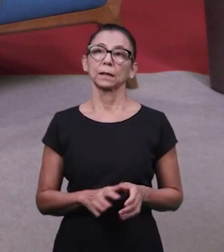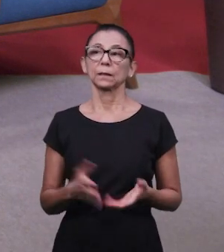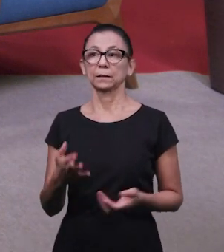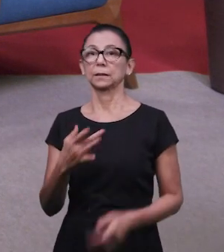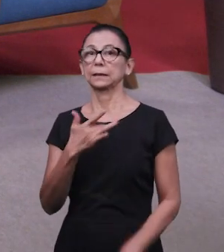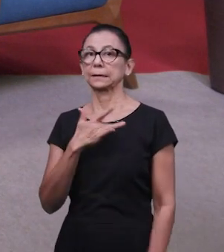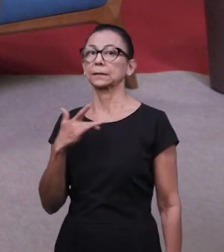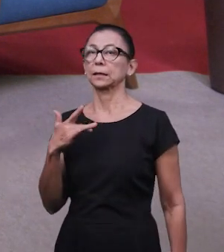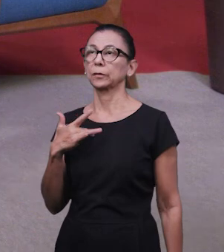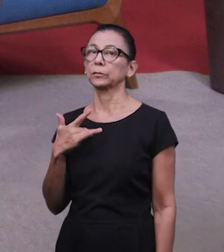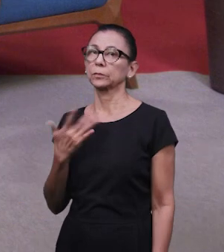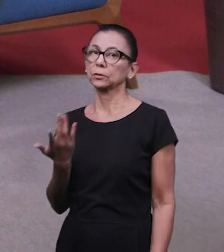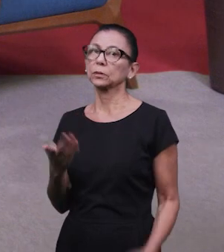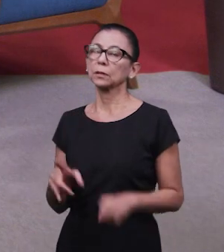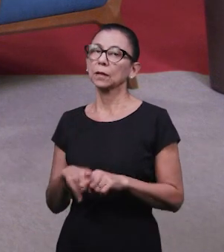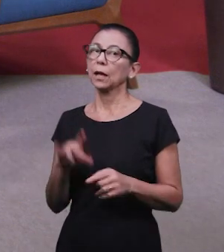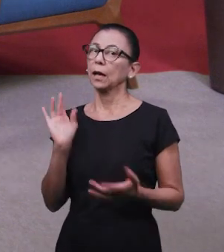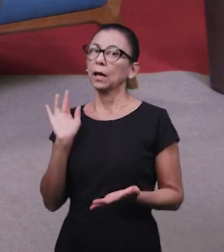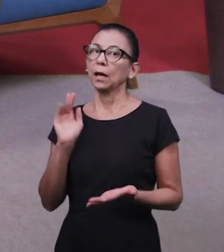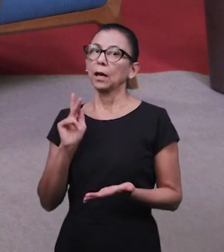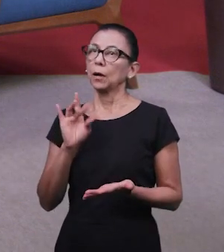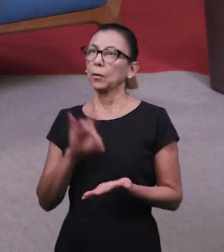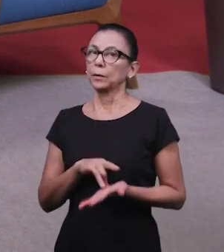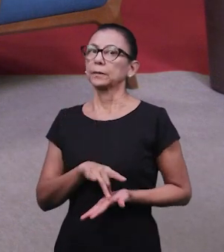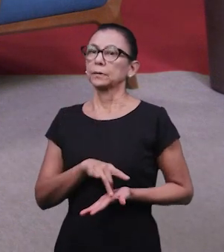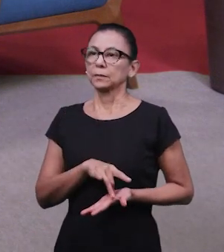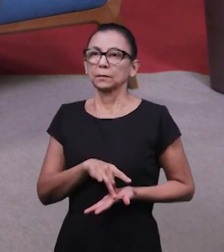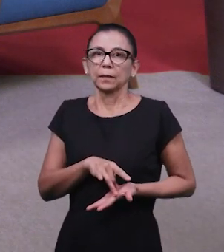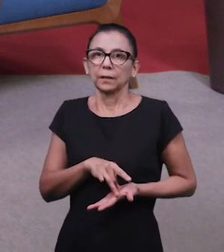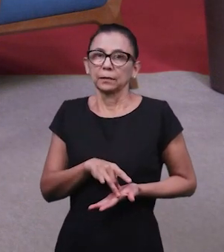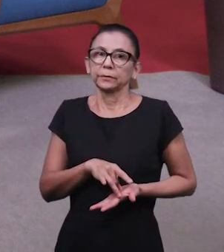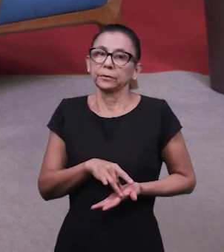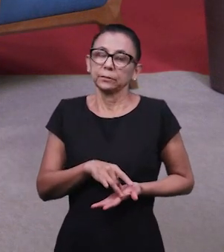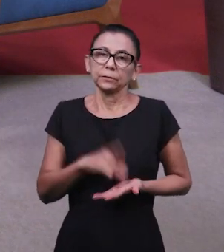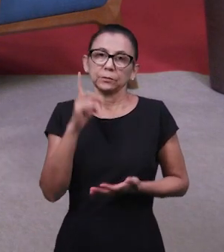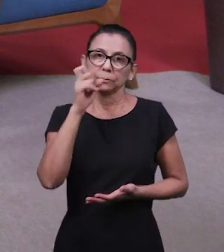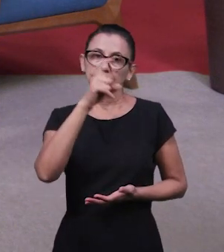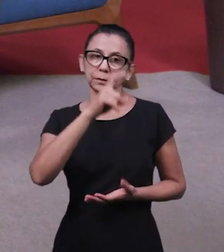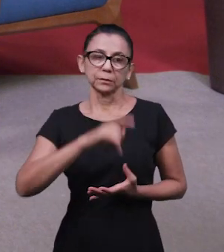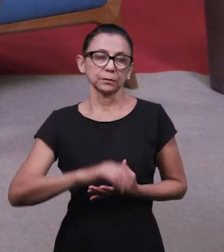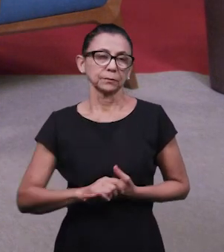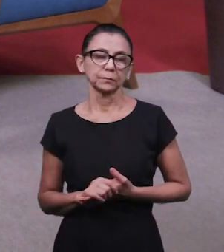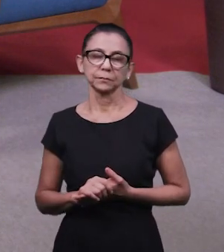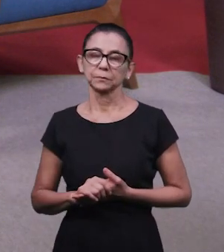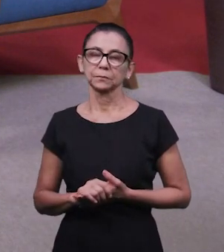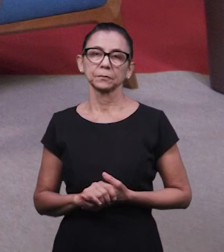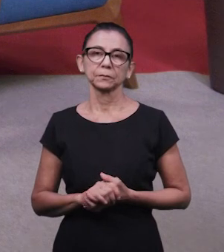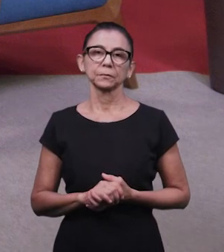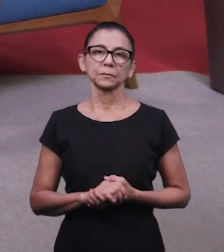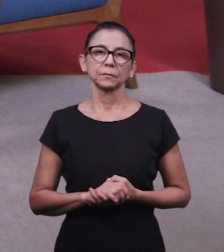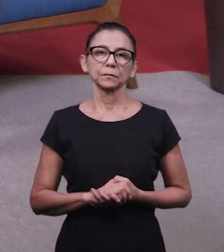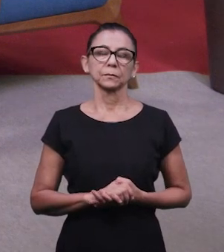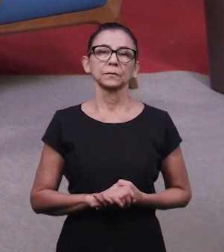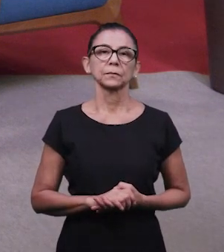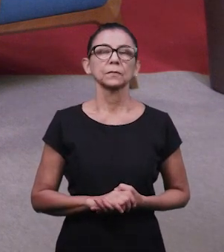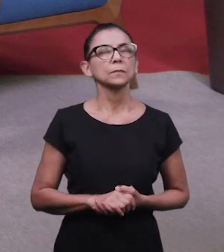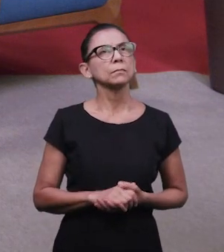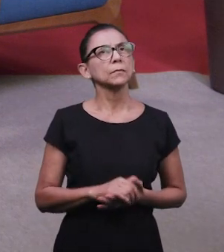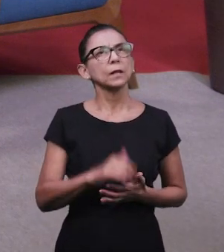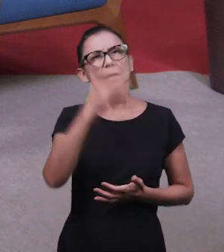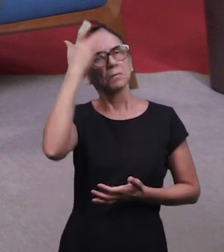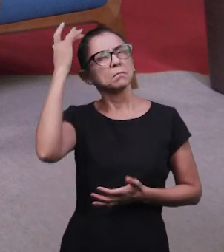espiritual. E o familiar, moral, Exatamente. o amor se esfriando. Então, Dentro do aspecto social, é uma abrangência completa, né? dentro do aspecto social,